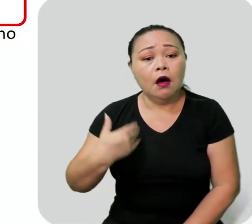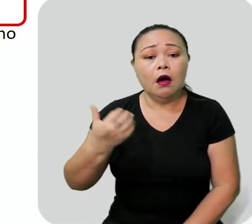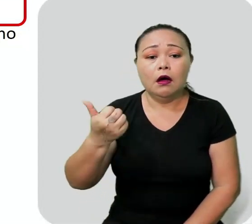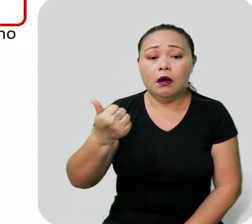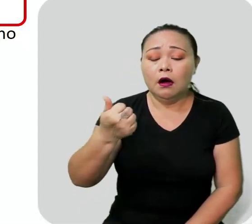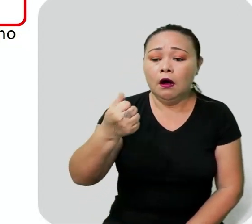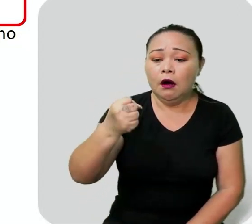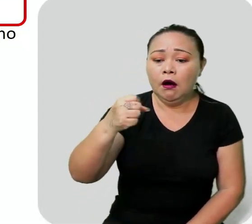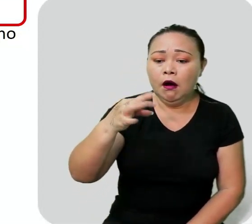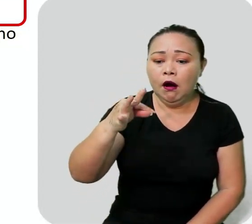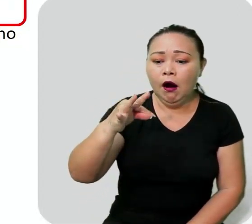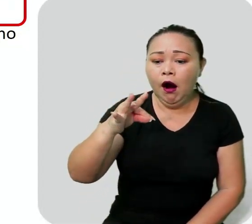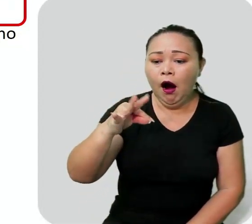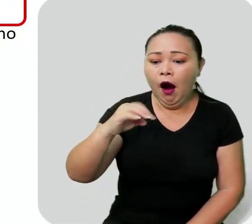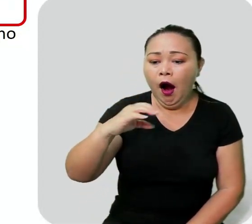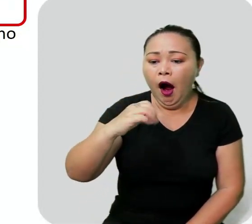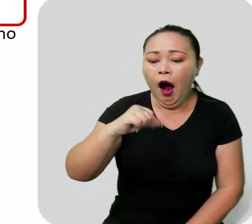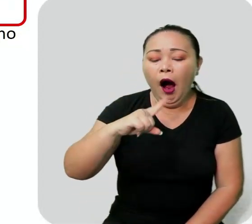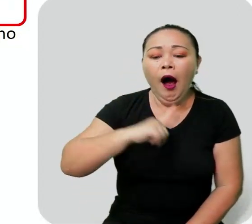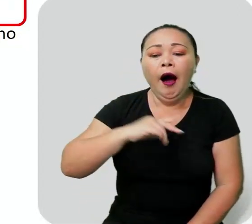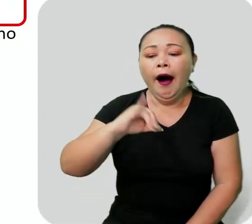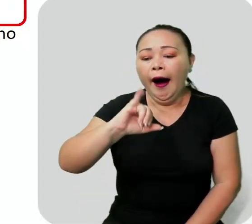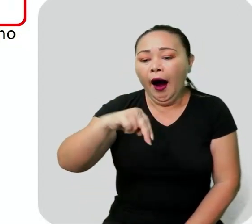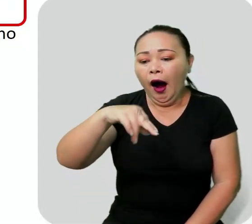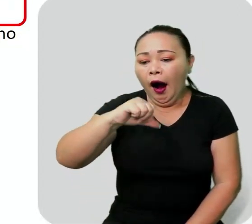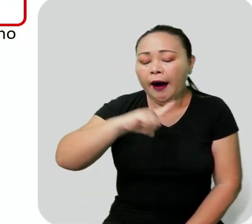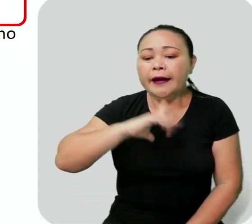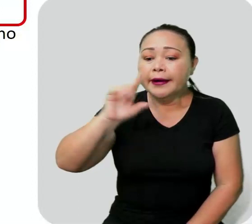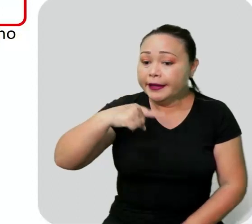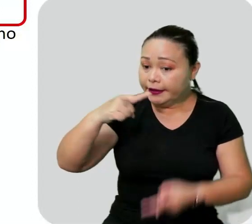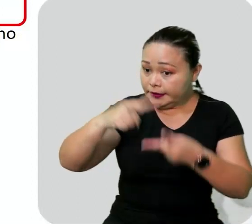astecas, 12. E os incas,